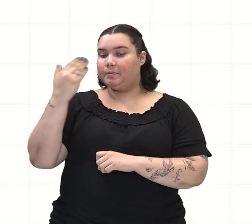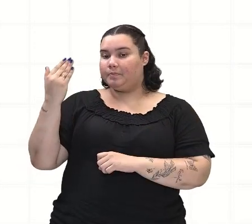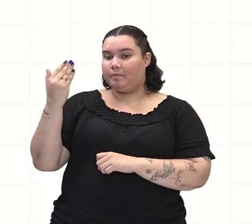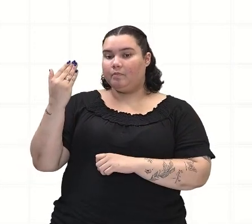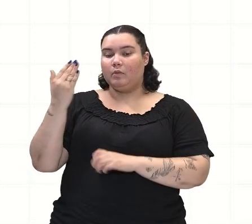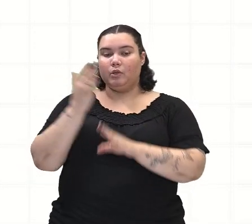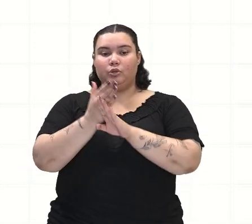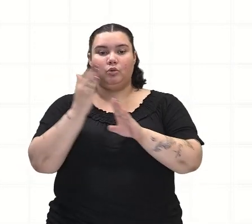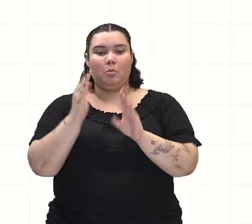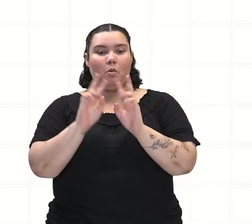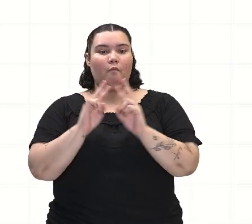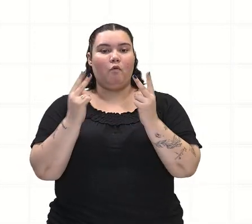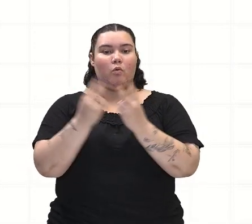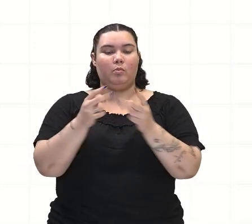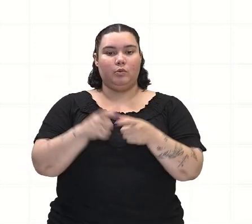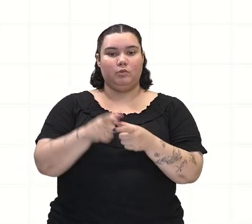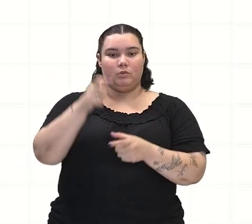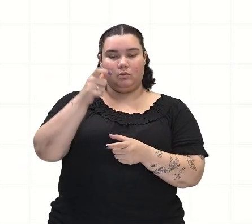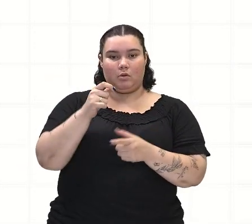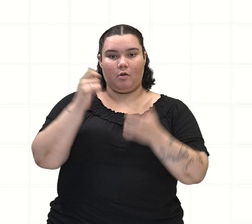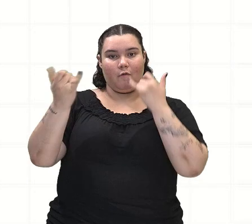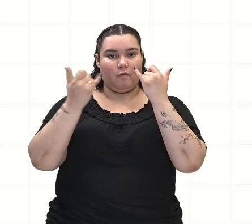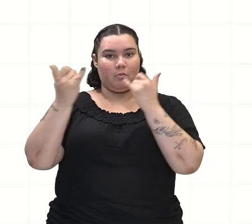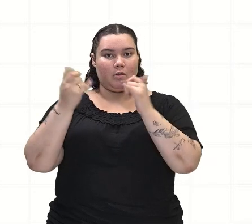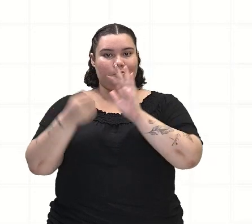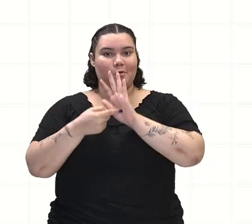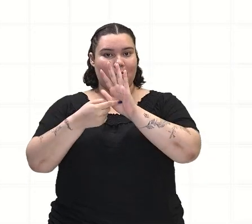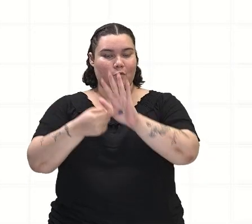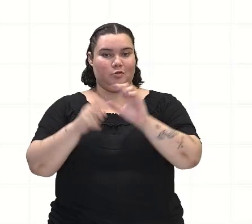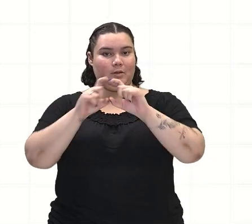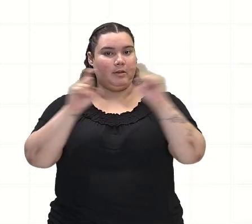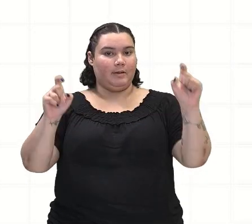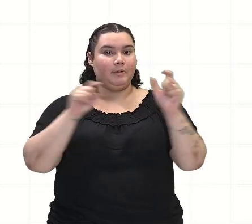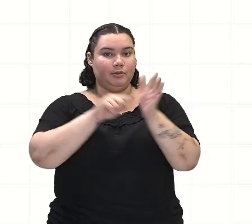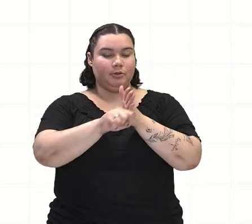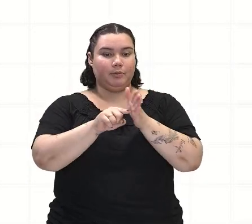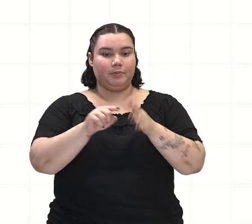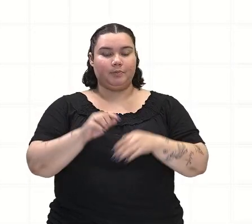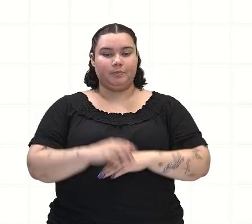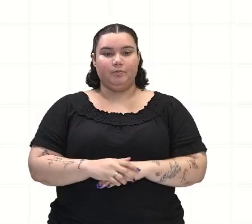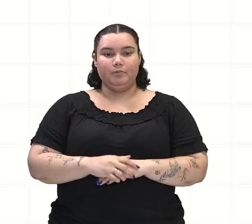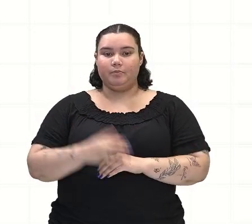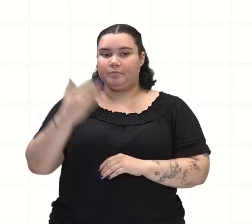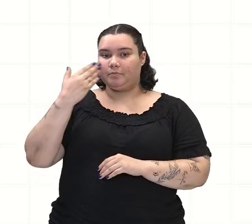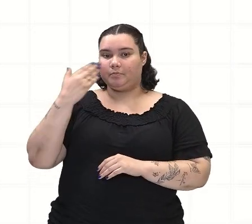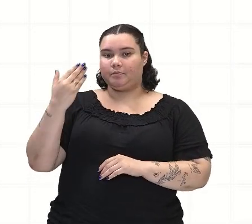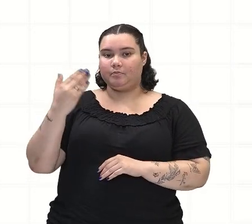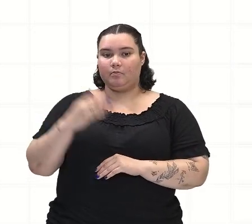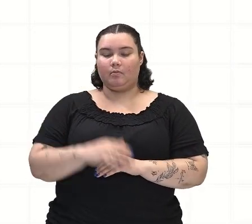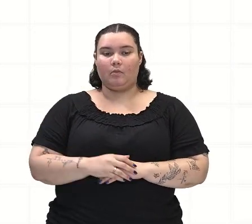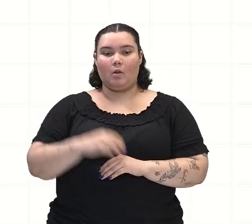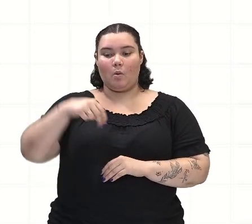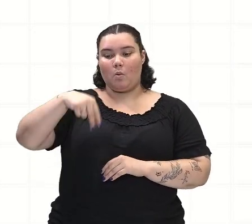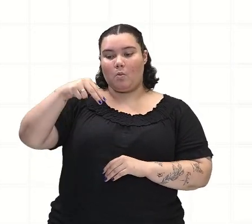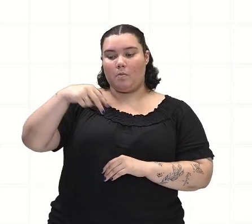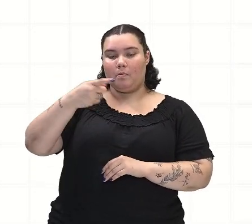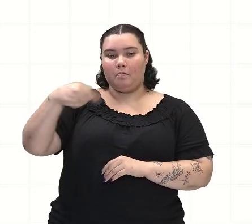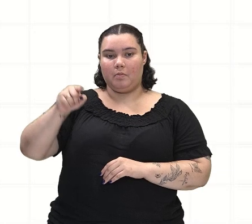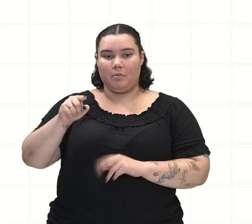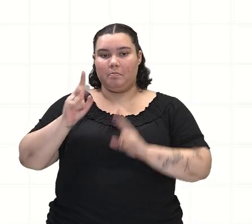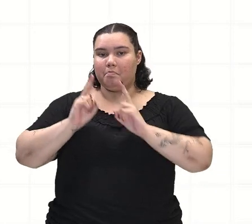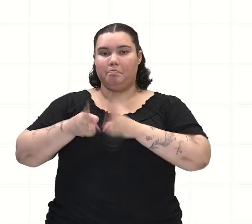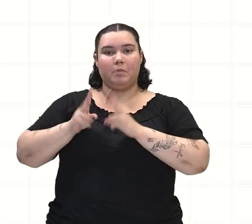volume de um cilindro com esses dados, com essas medidas, né? Então, olha só, o π,